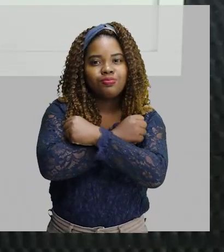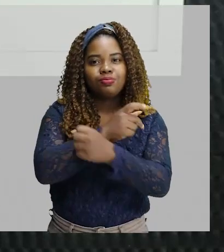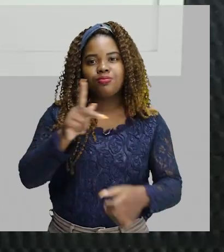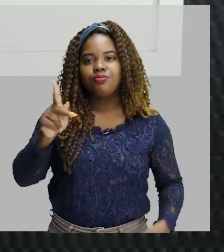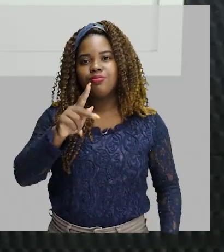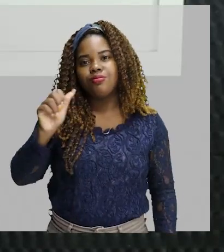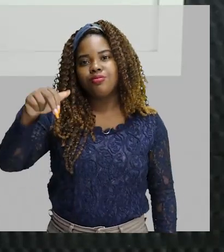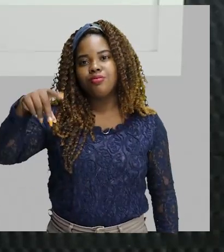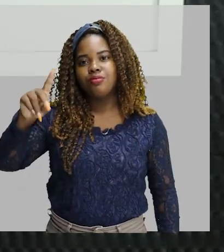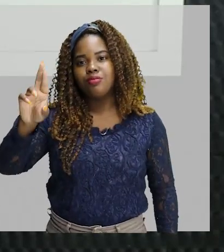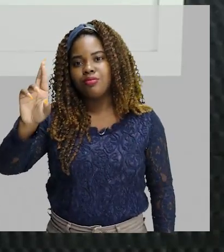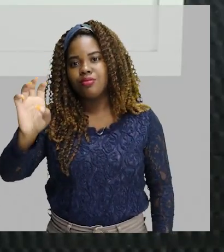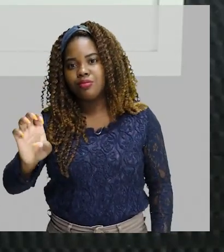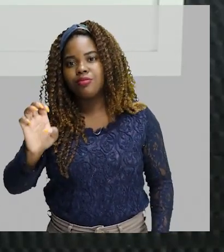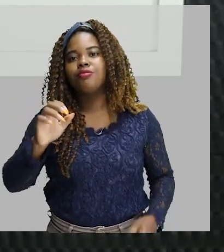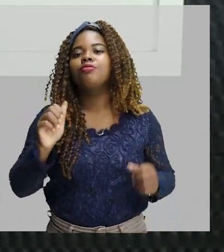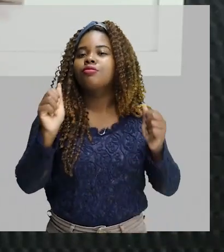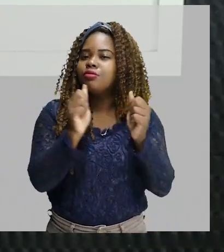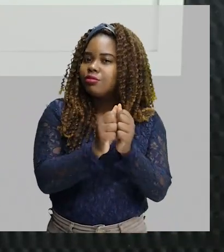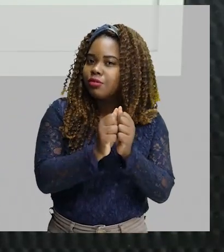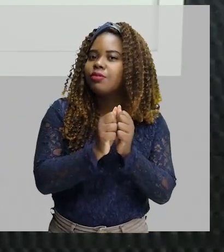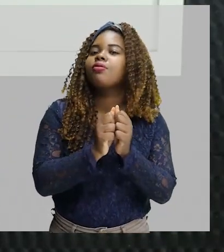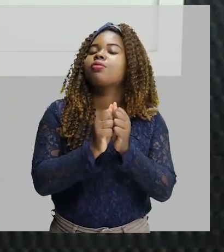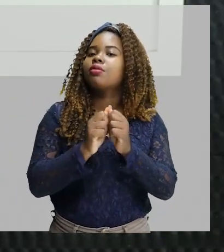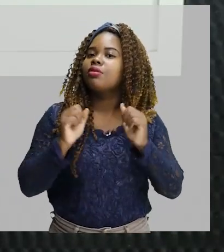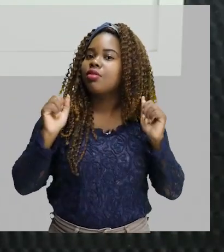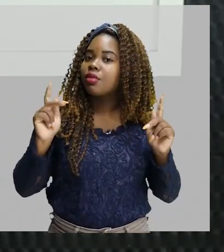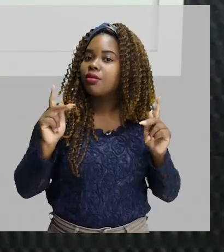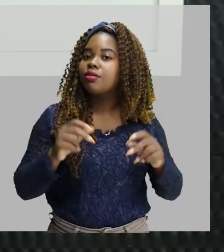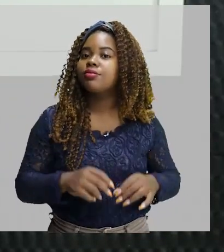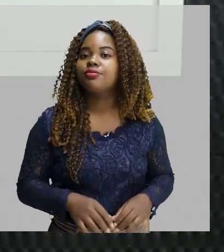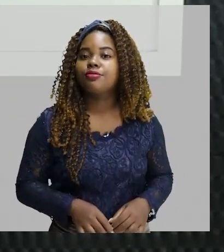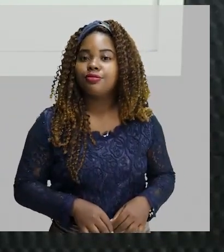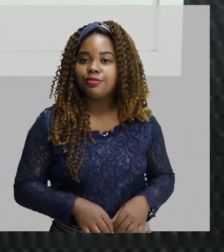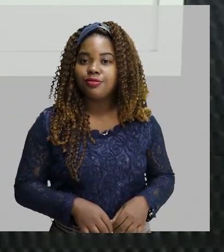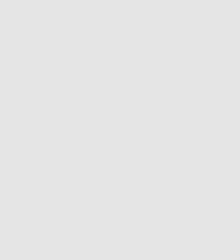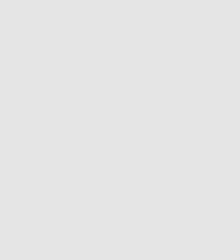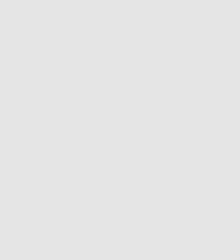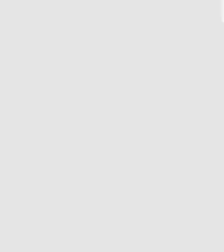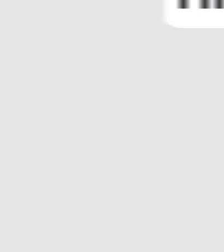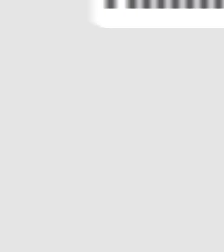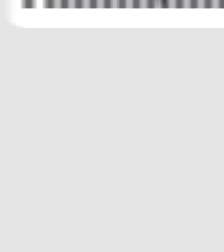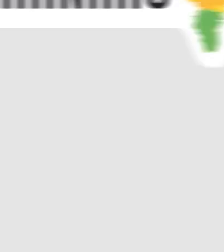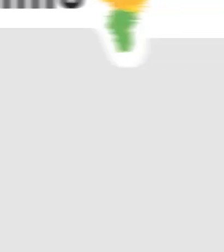sou André Luiz aí, continue conosco e vamos nessa caminhada, ok?